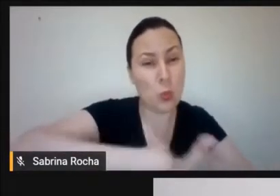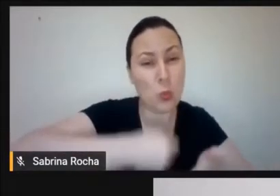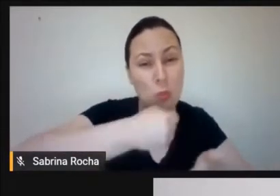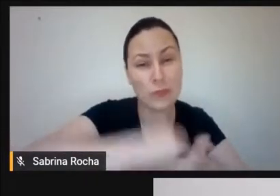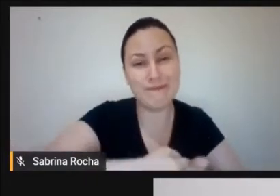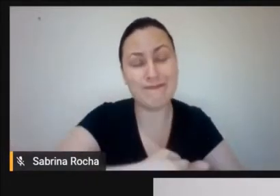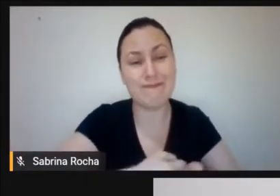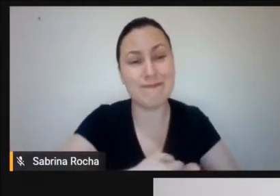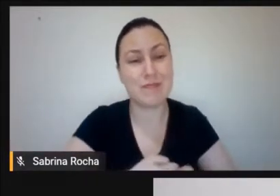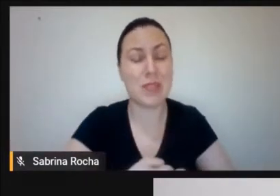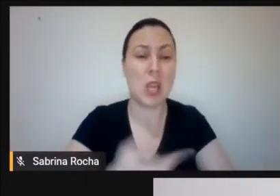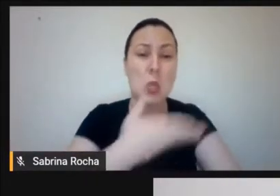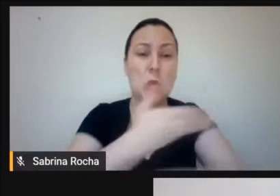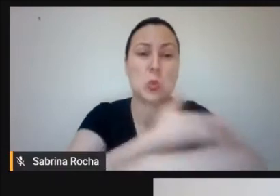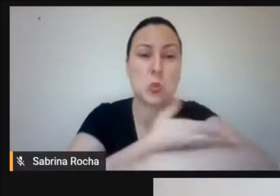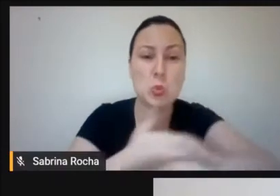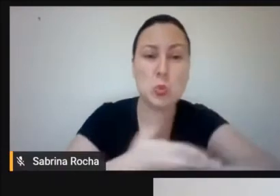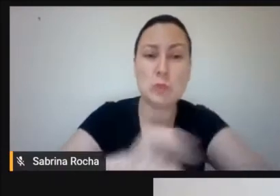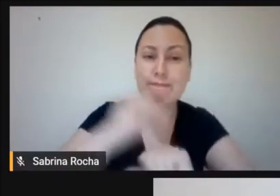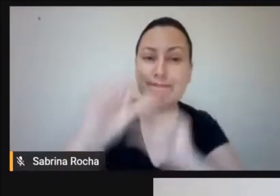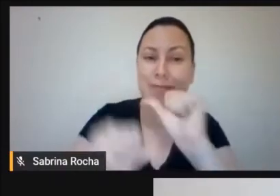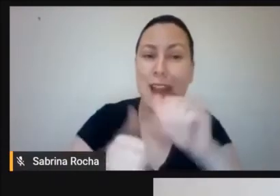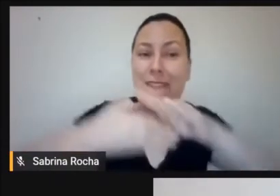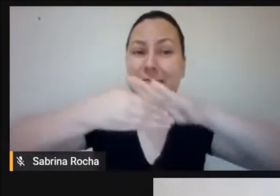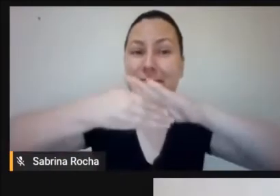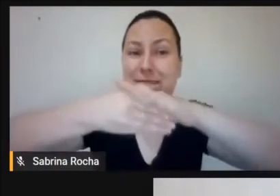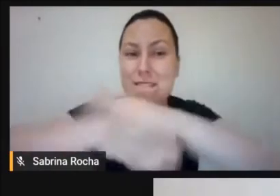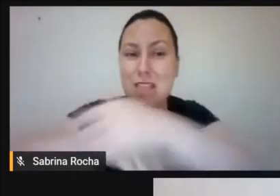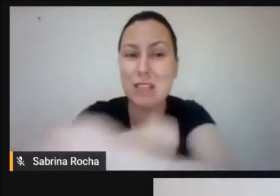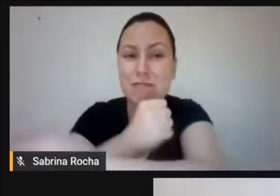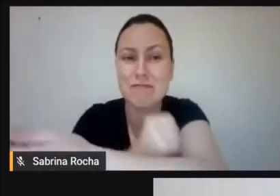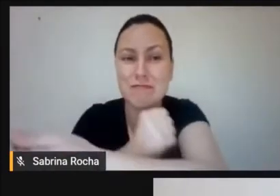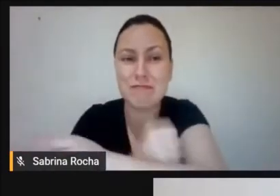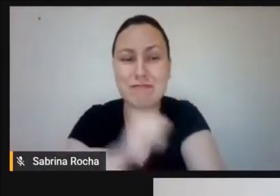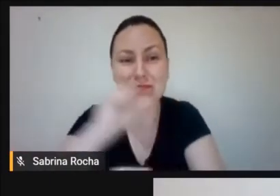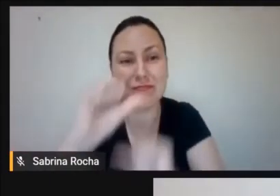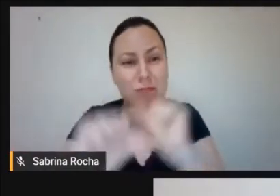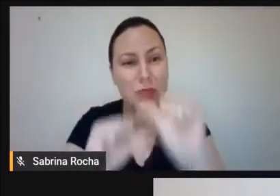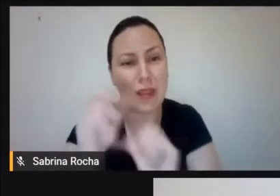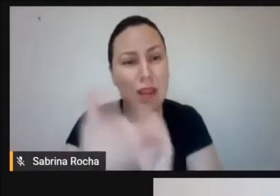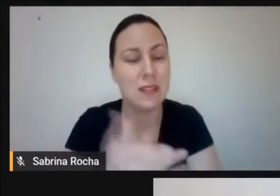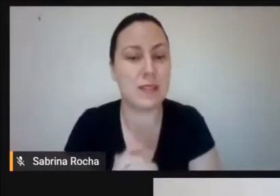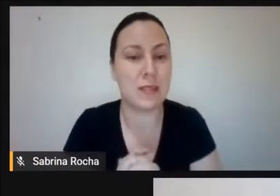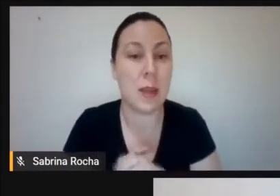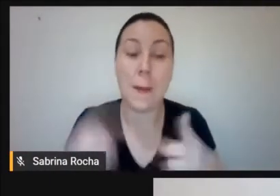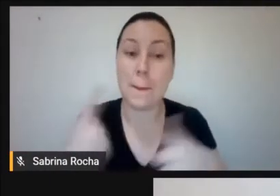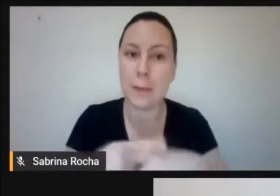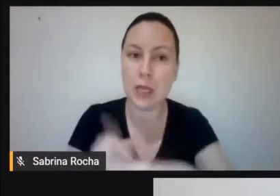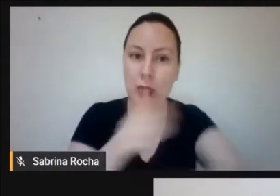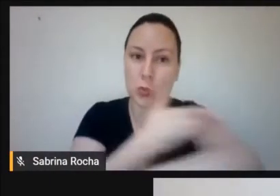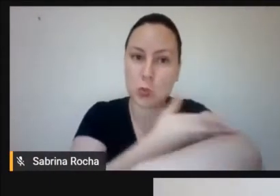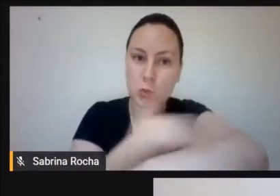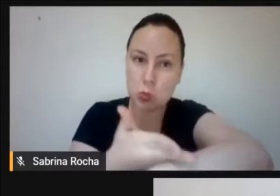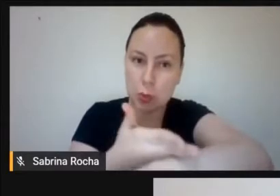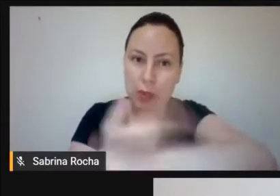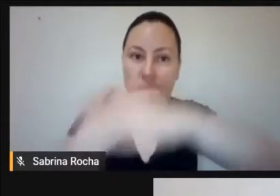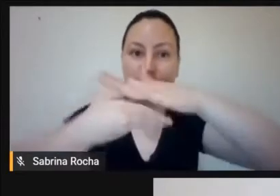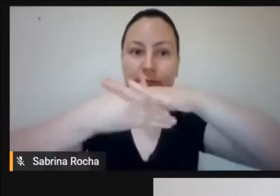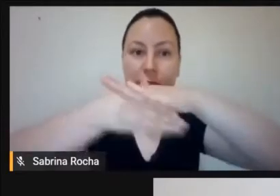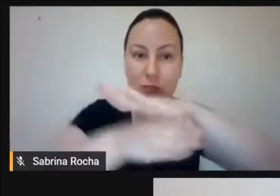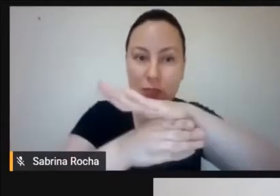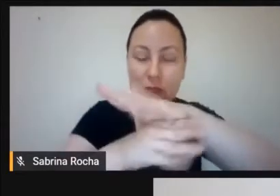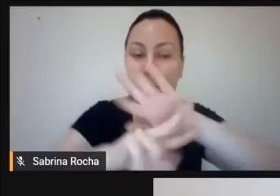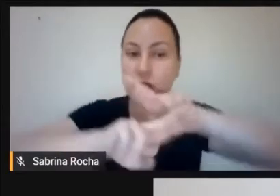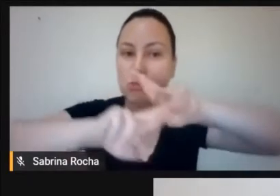hábitos e vícios, porque hábitos e vícios não são a mesma coisa, né? Nós vamos ter que mudar hábitos